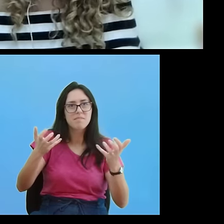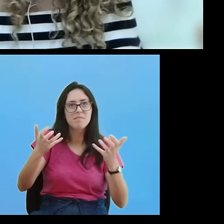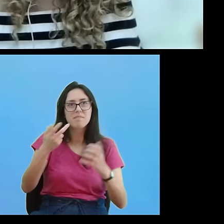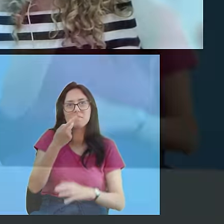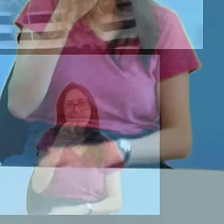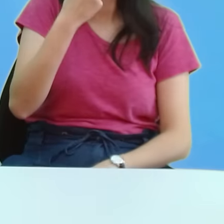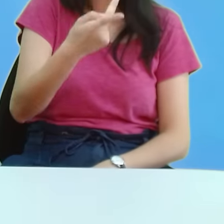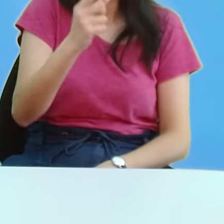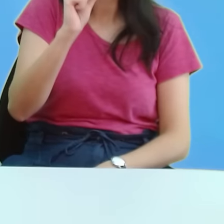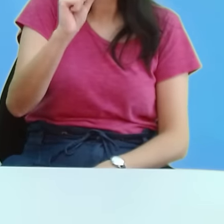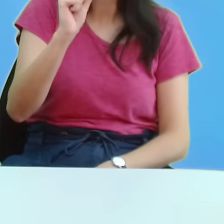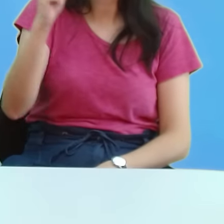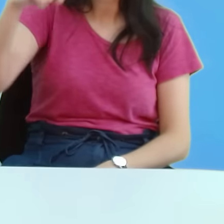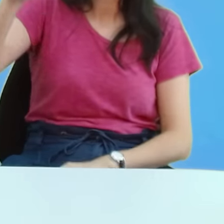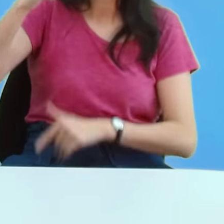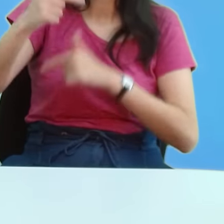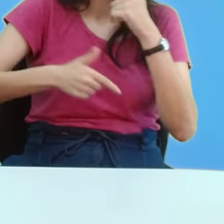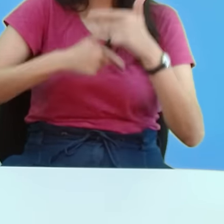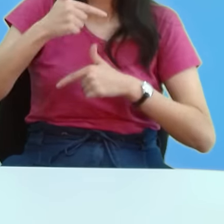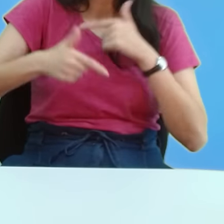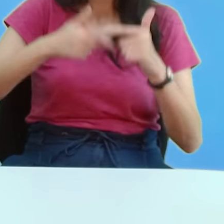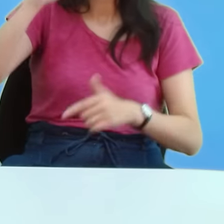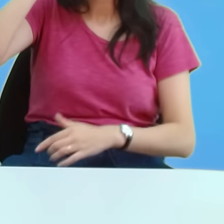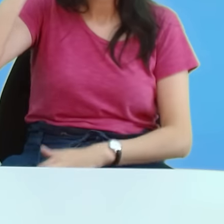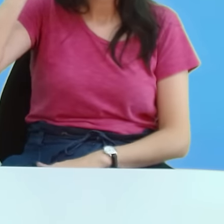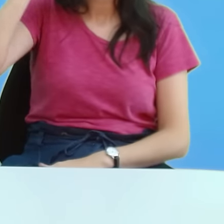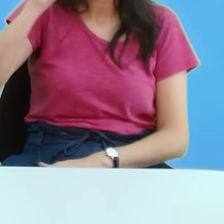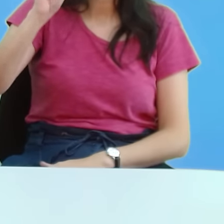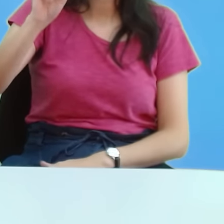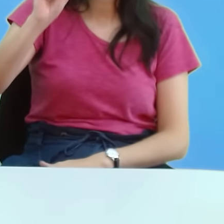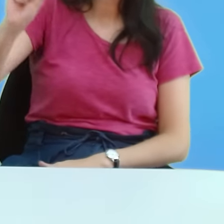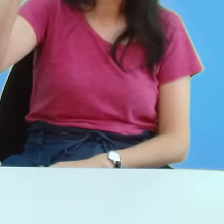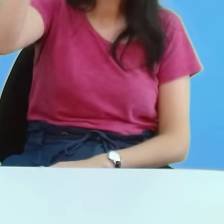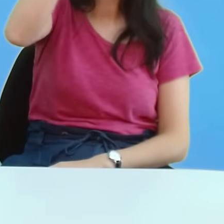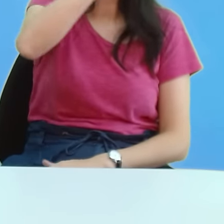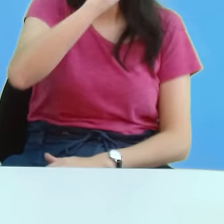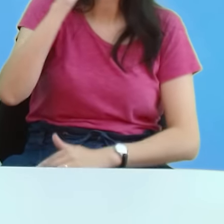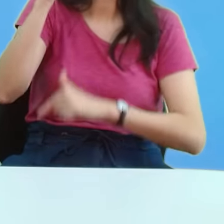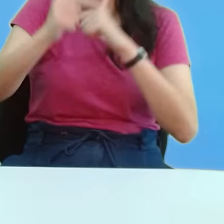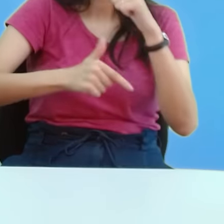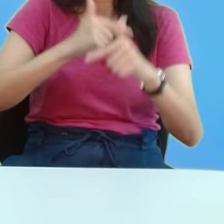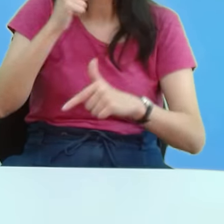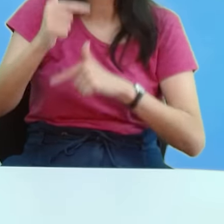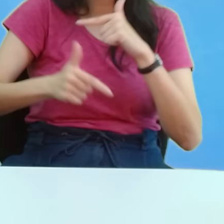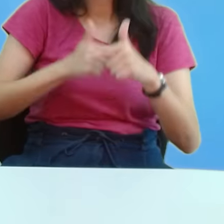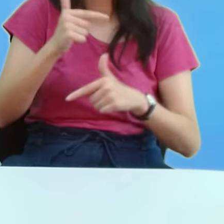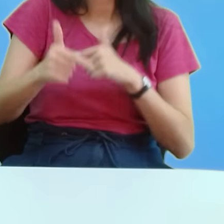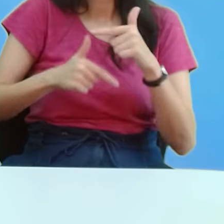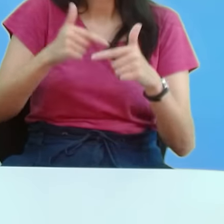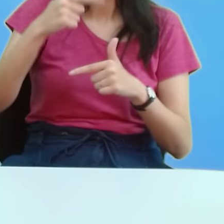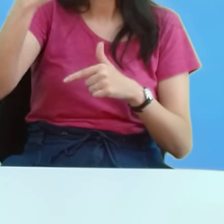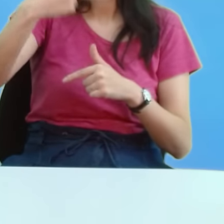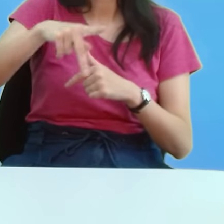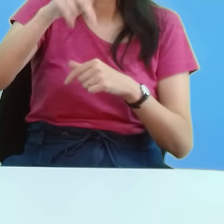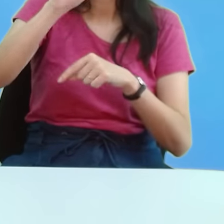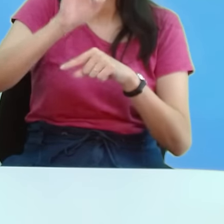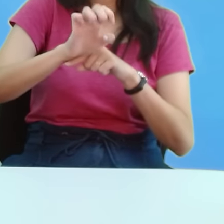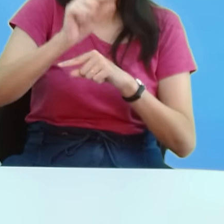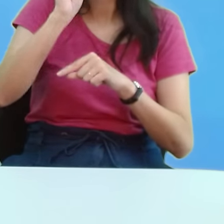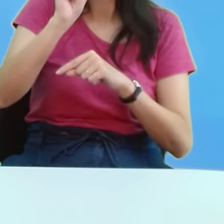do imenso trabalho que os CAPs, 5 CAPs hoje estão organizados, né, e trabalhando aí no estado,